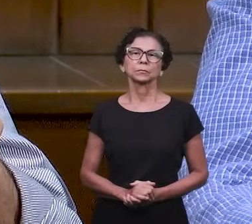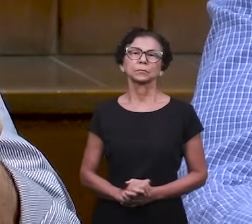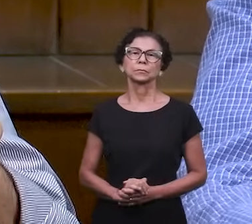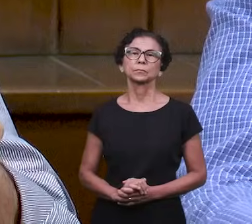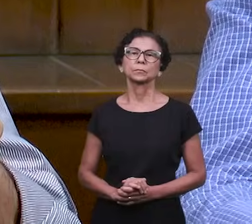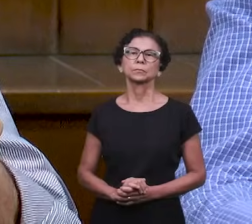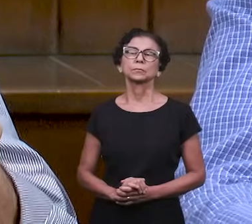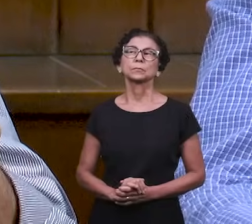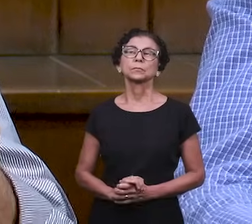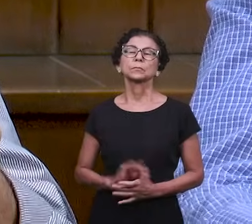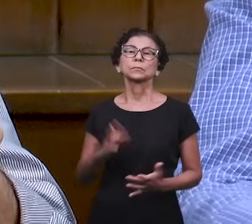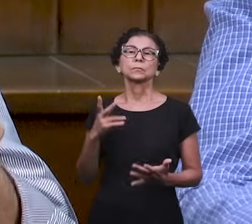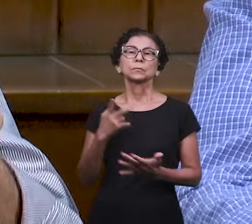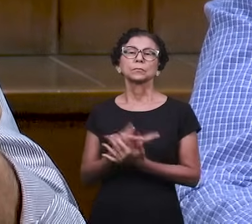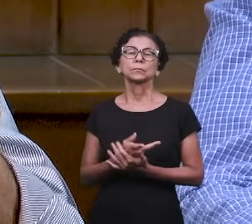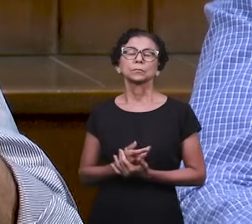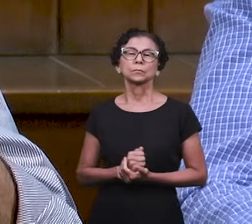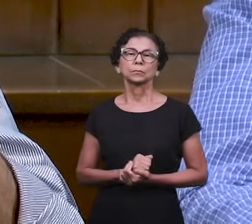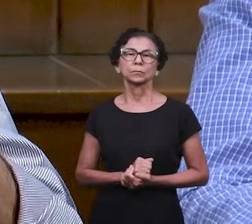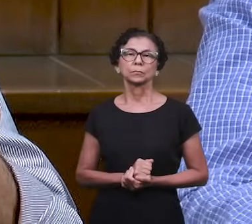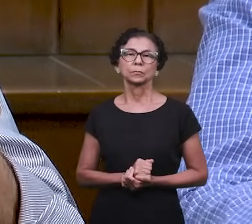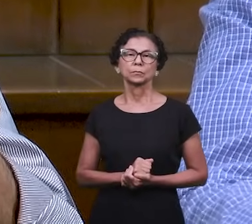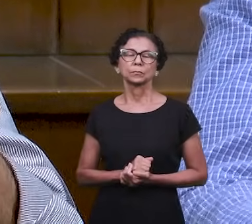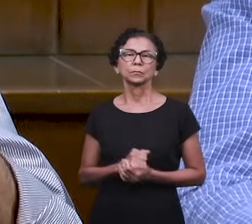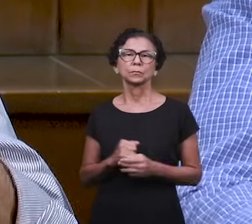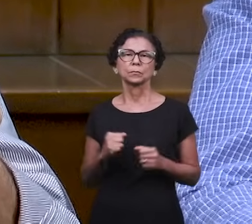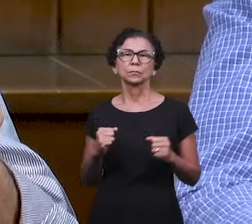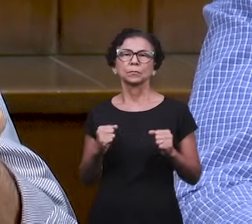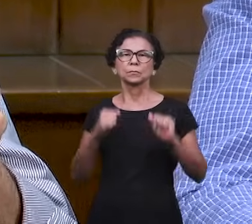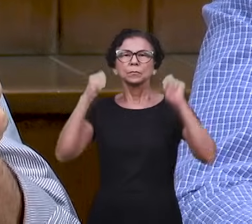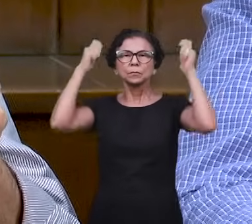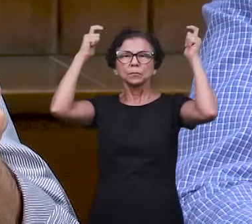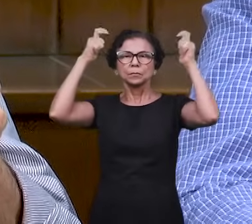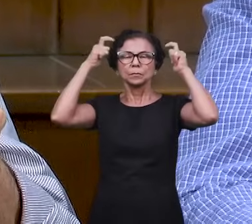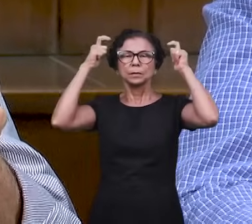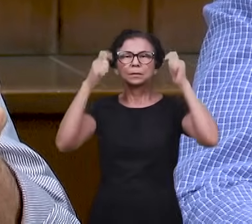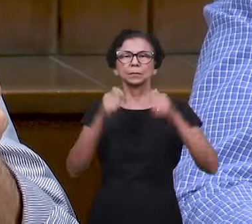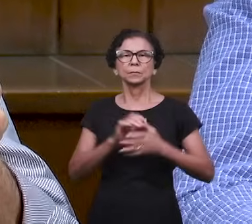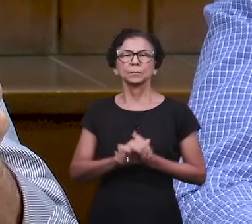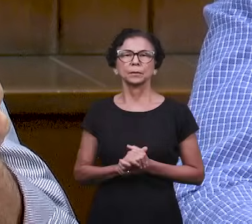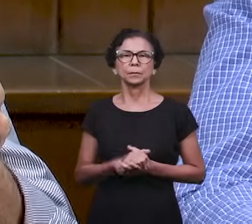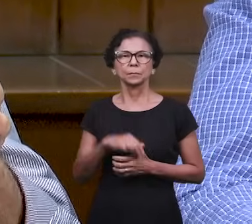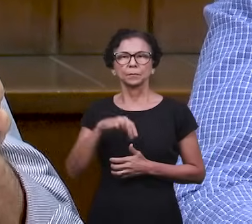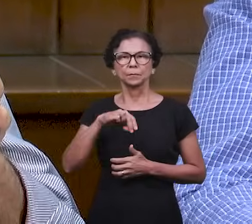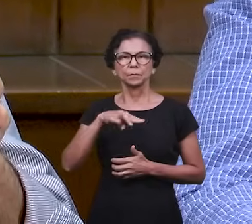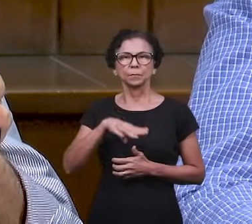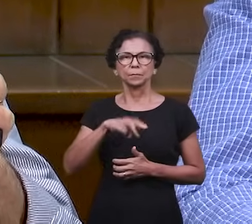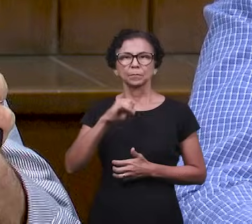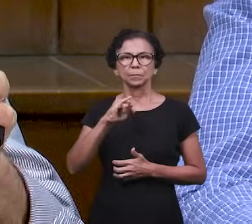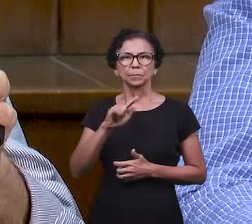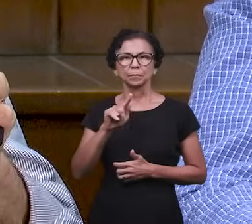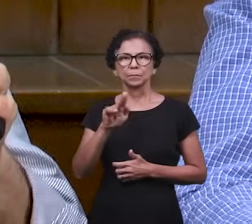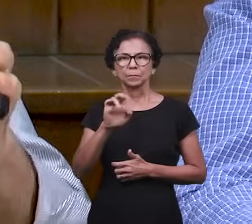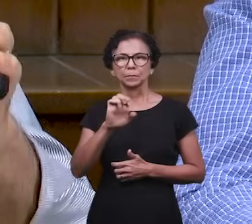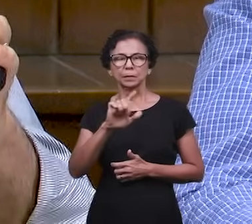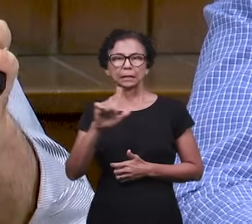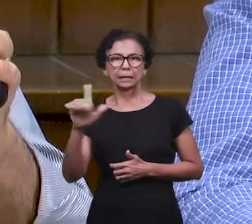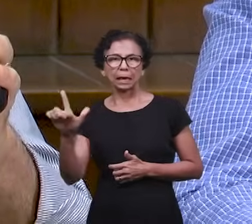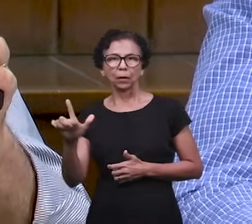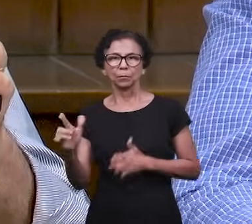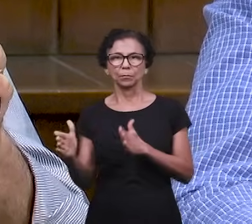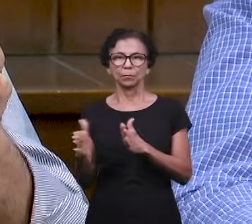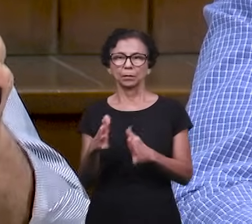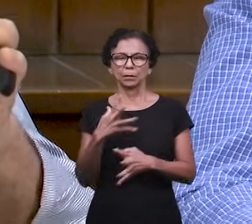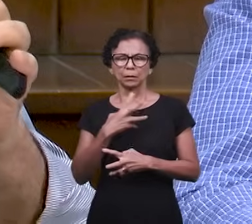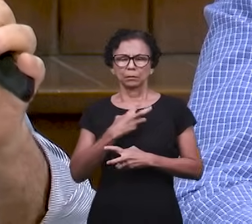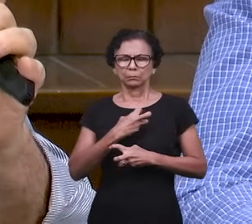se levantará Miguel, o grande príncipe que se levanta pelos filhos do teu povo, e haverá um tempo de